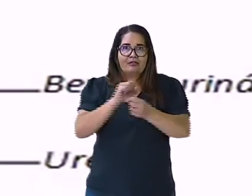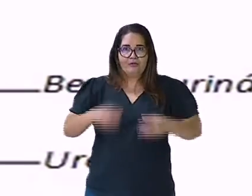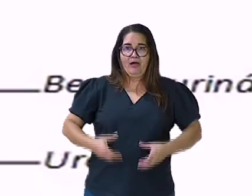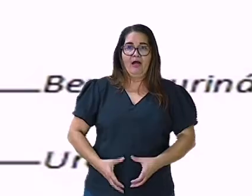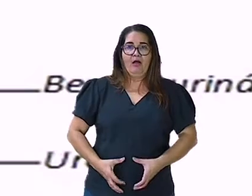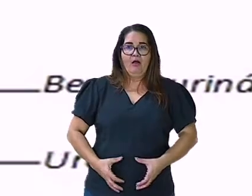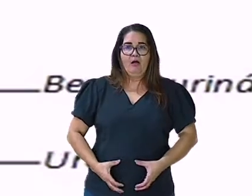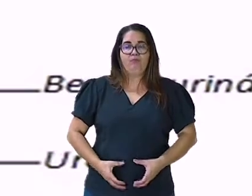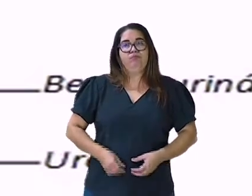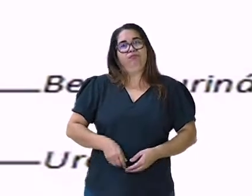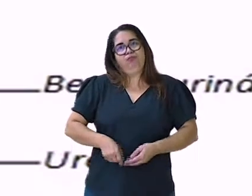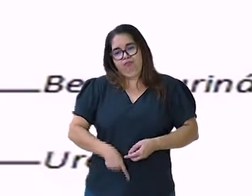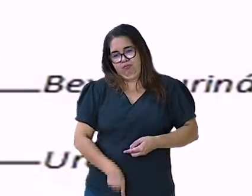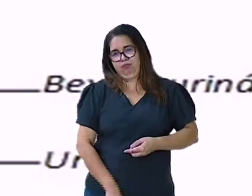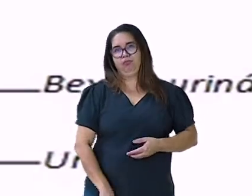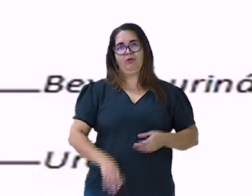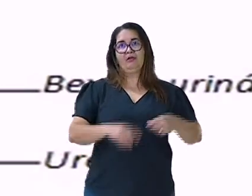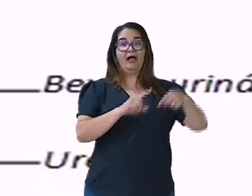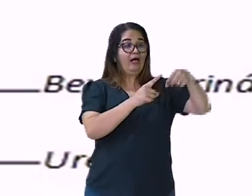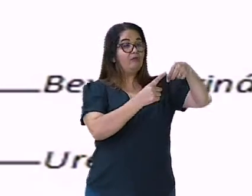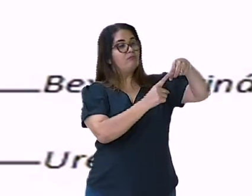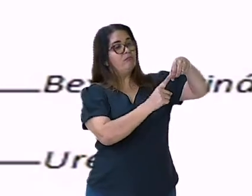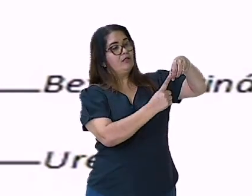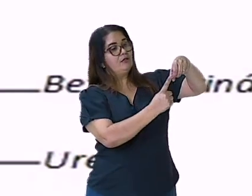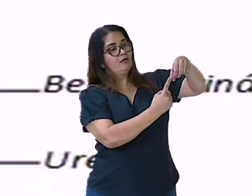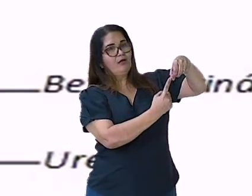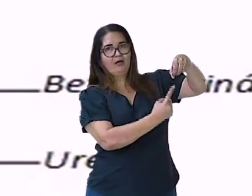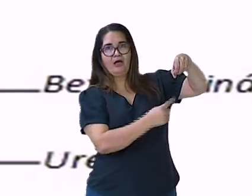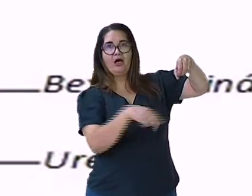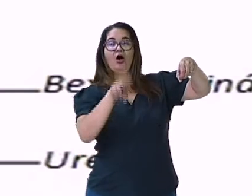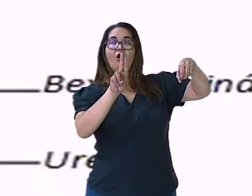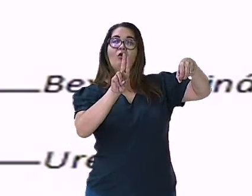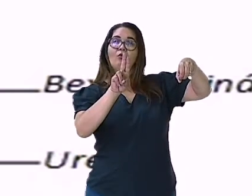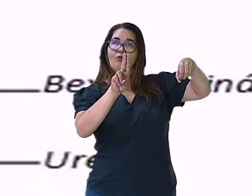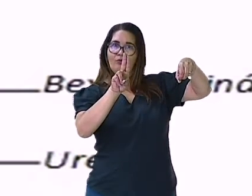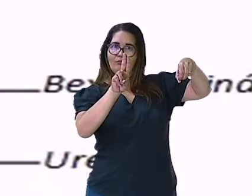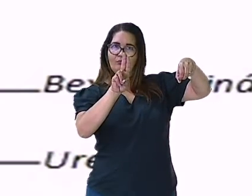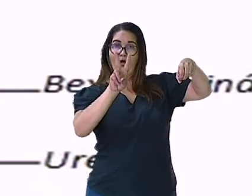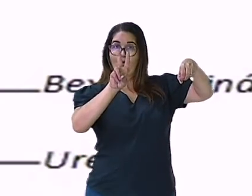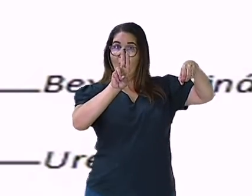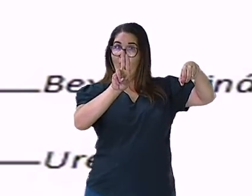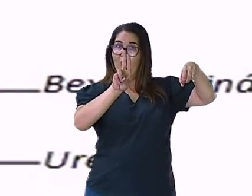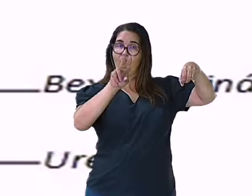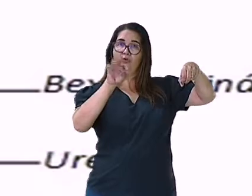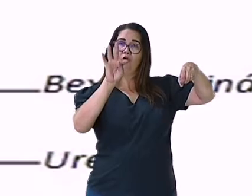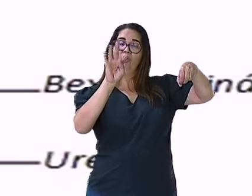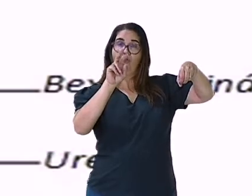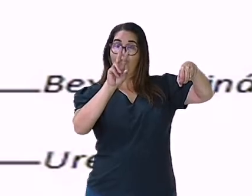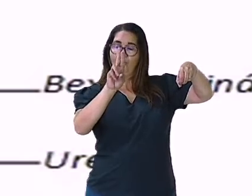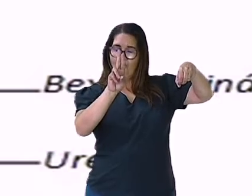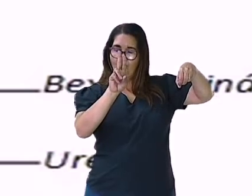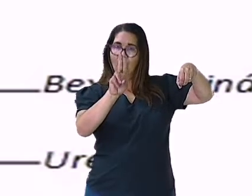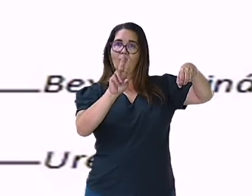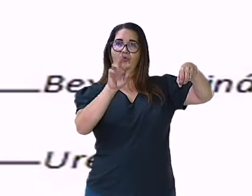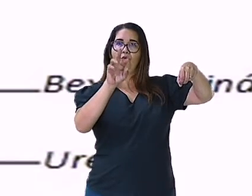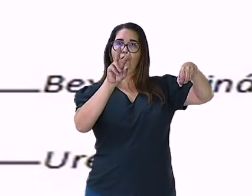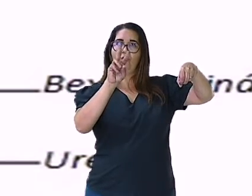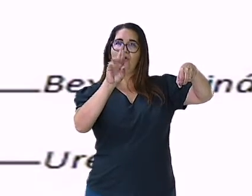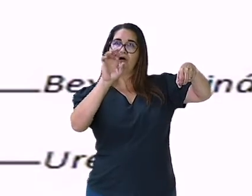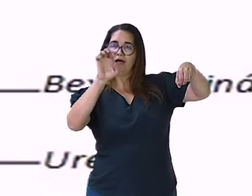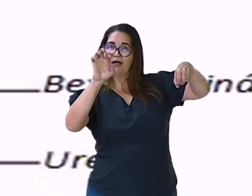eliminação. E a uretra? A uretra é um tubo que vai da